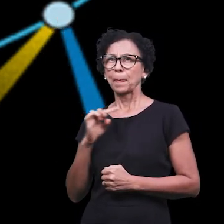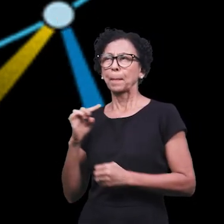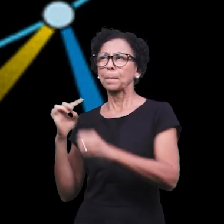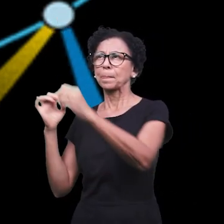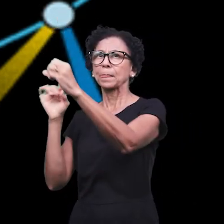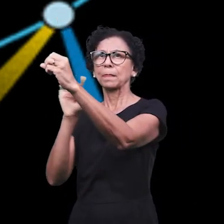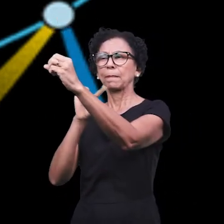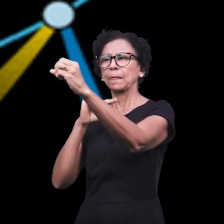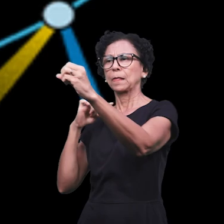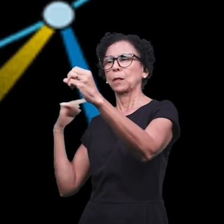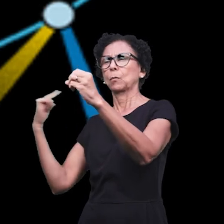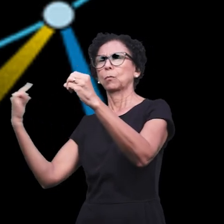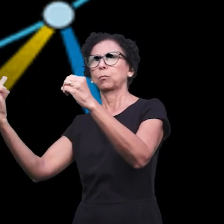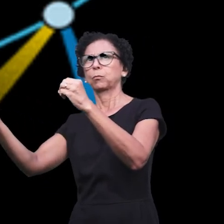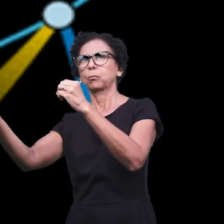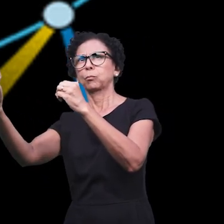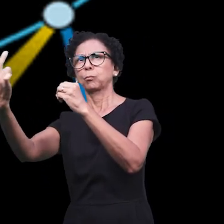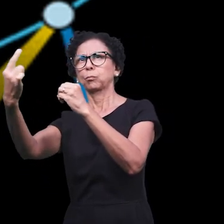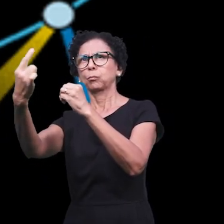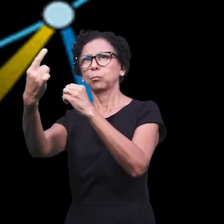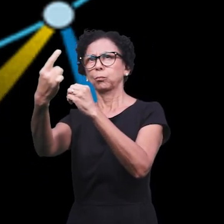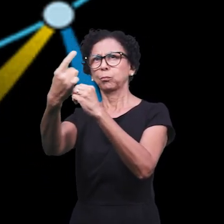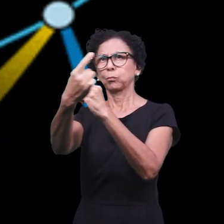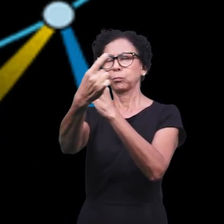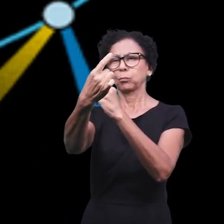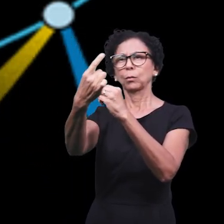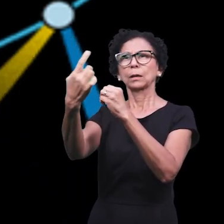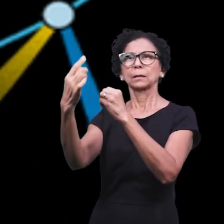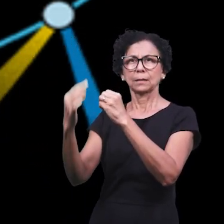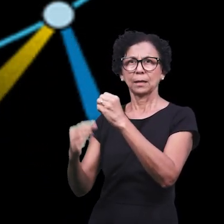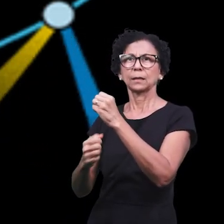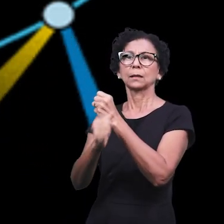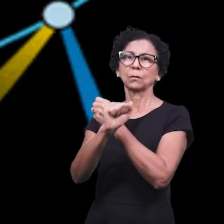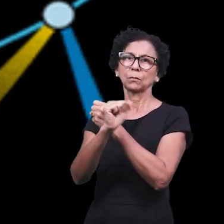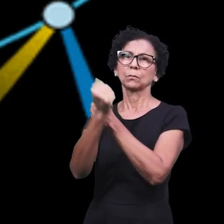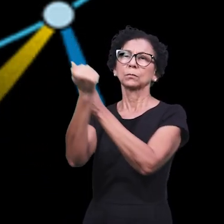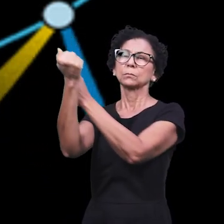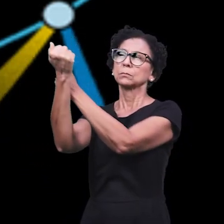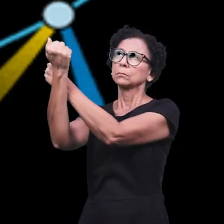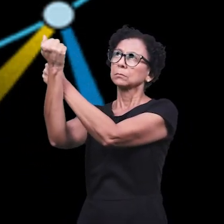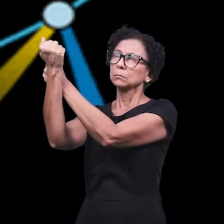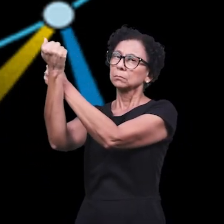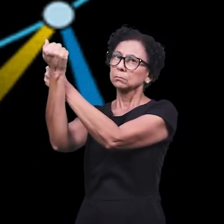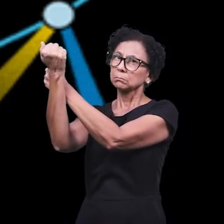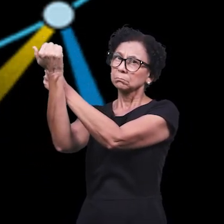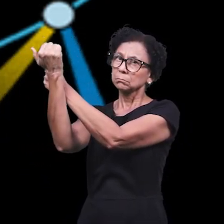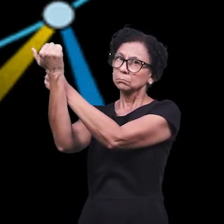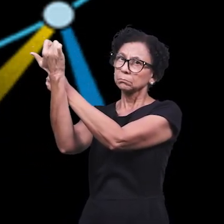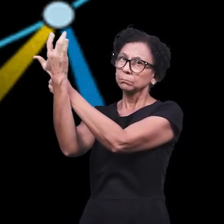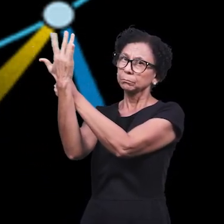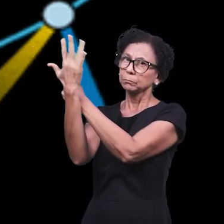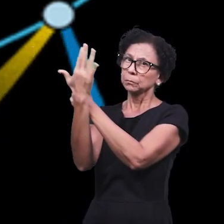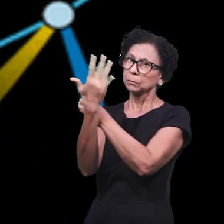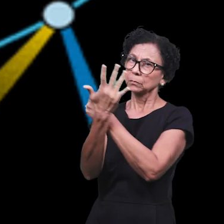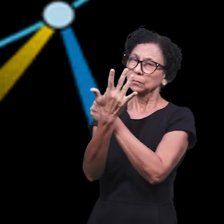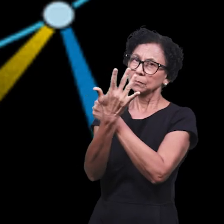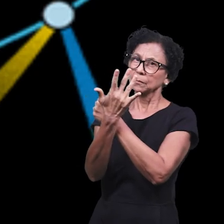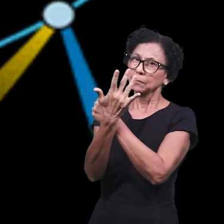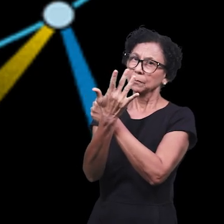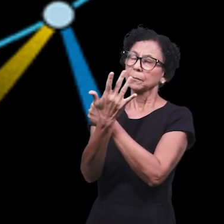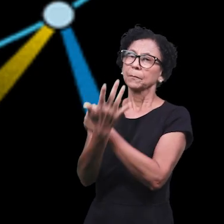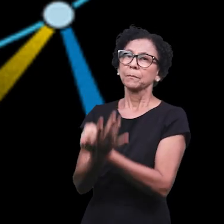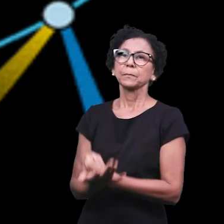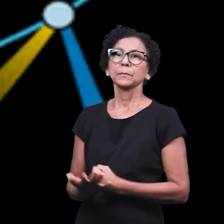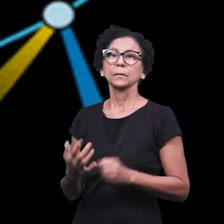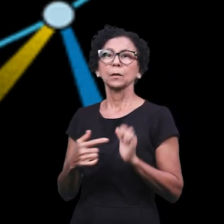da trajetória, a cauda sempre está se afastando ali do Sol. Então isso aí apresenta ali, mostra